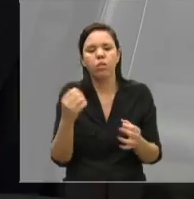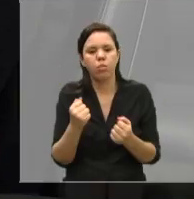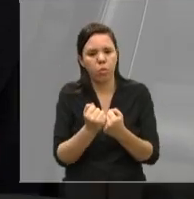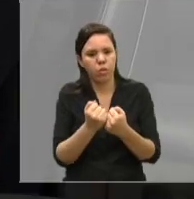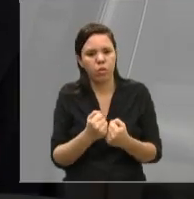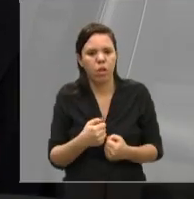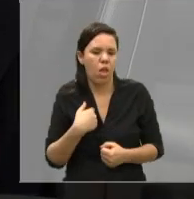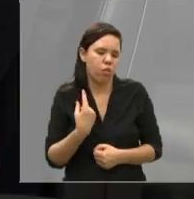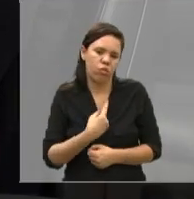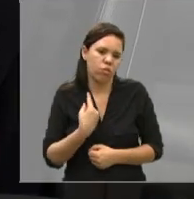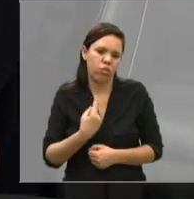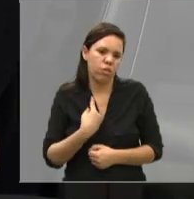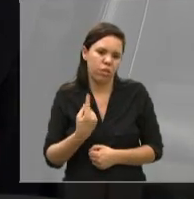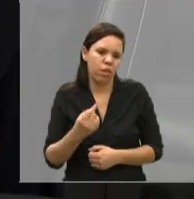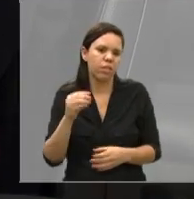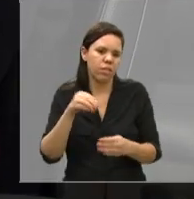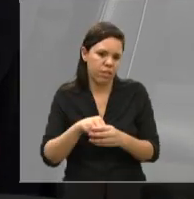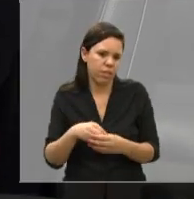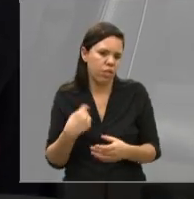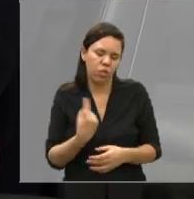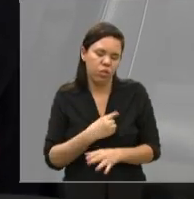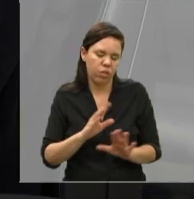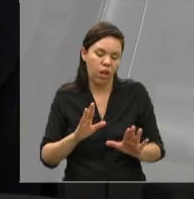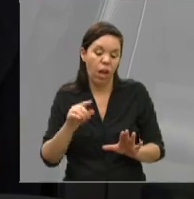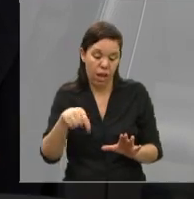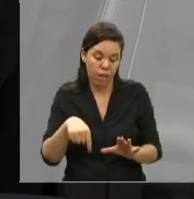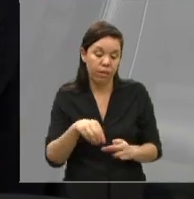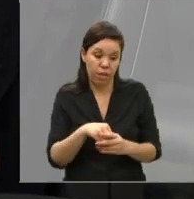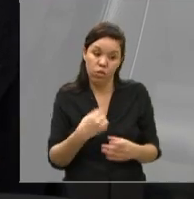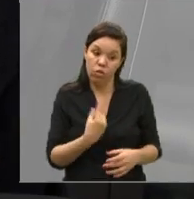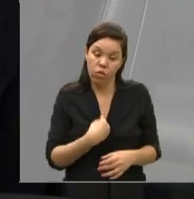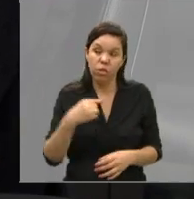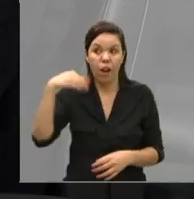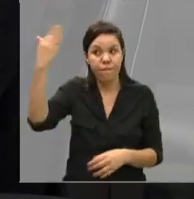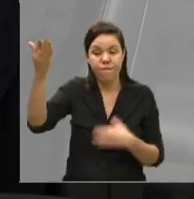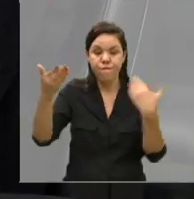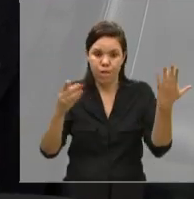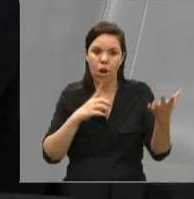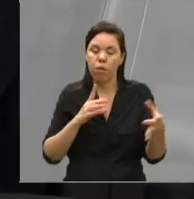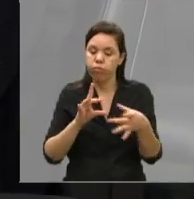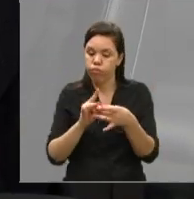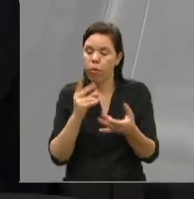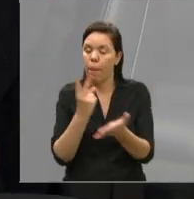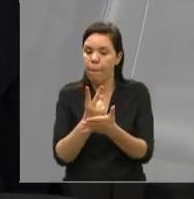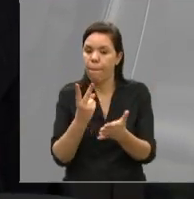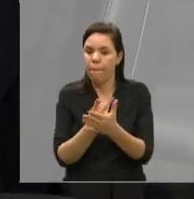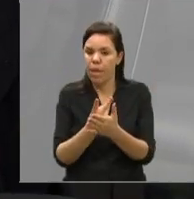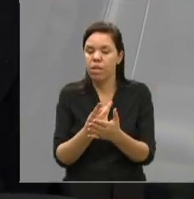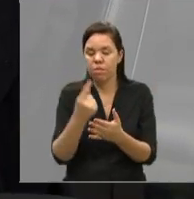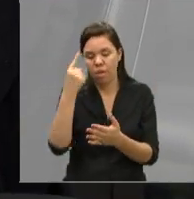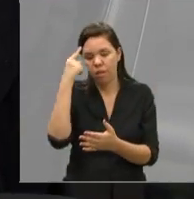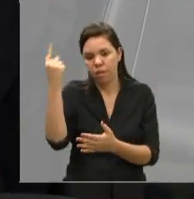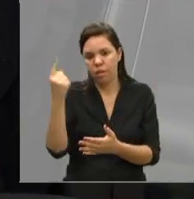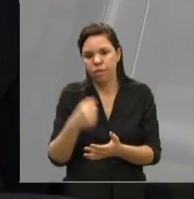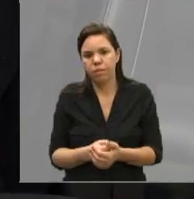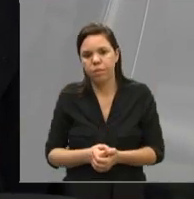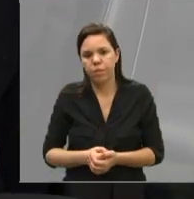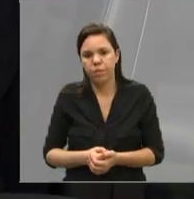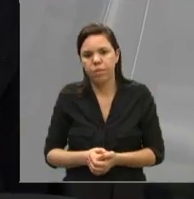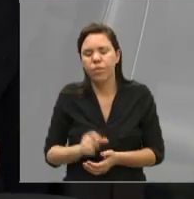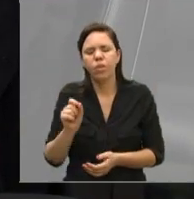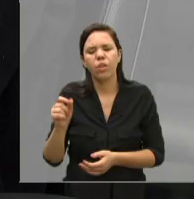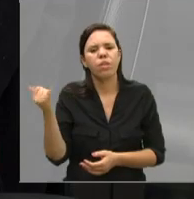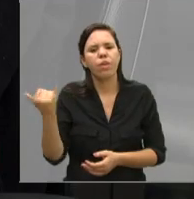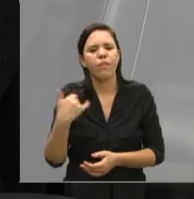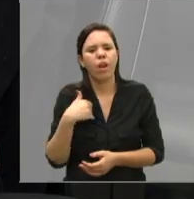eu sei que eu não estou sozinha. Aqui dentro eu estou sozinha, mas lá fora tem muita gente que compartilha da mesma visão. A senhora disse uma coisa que chama muito